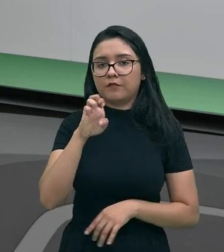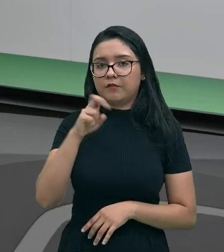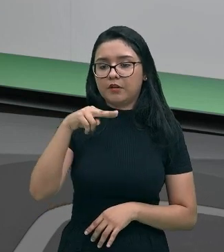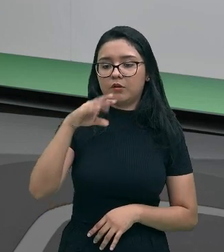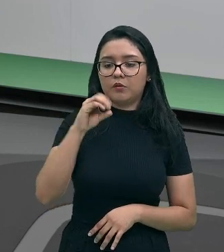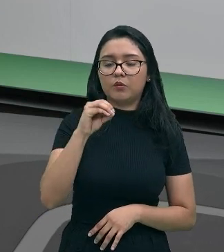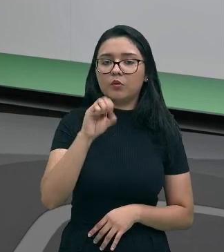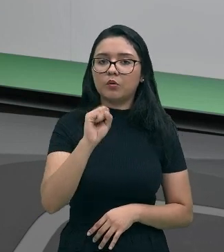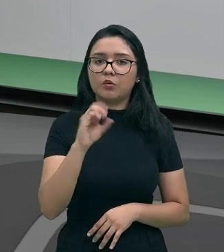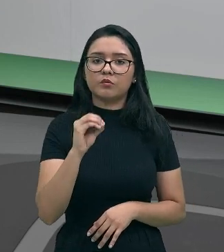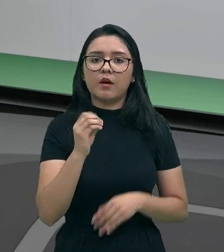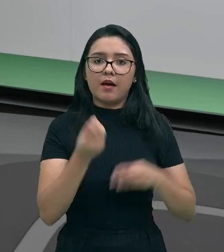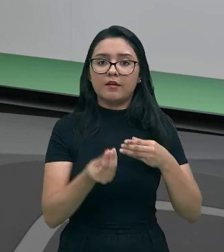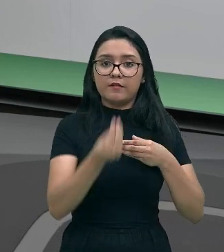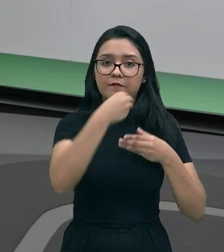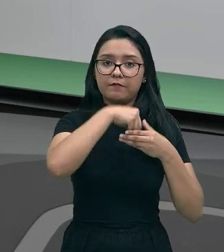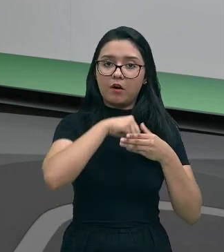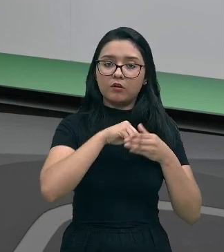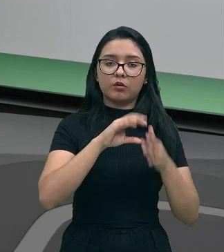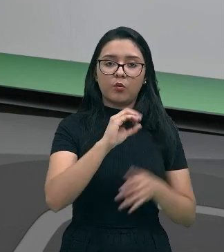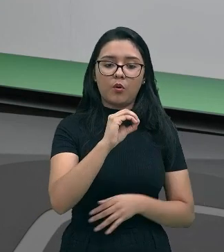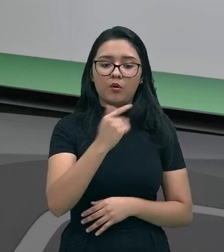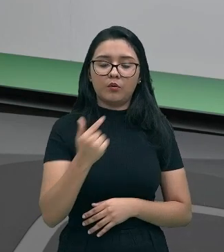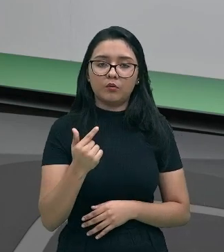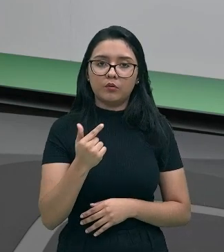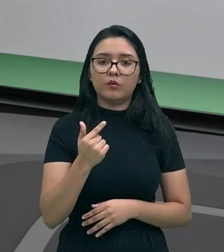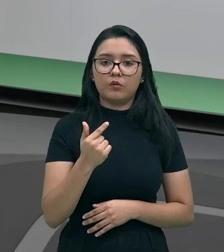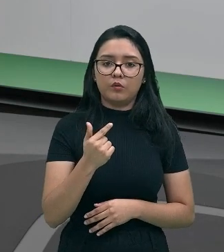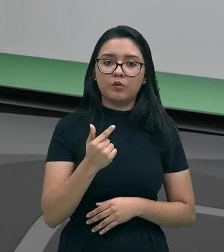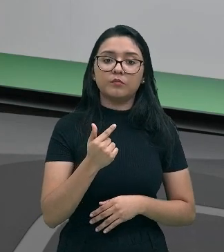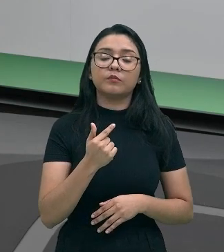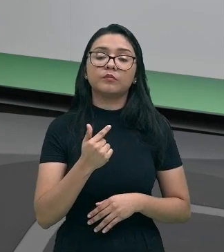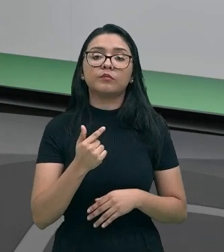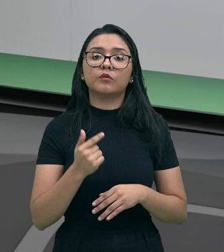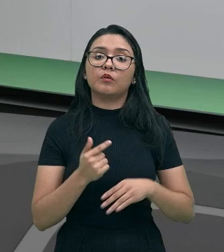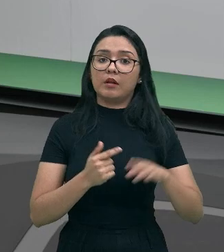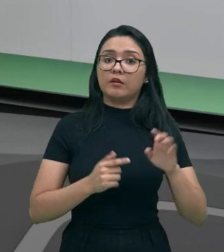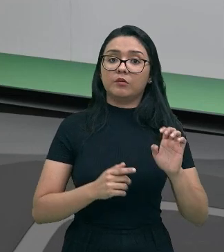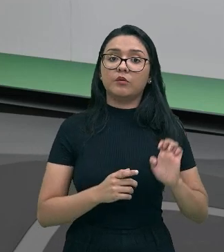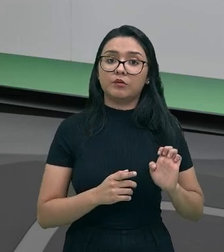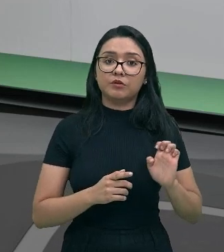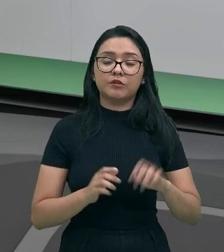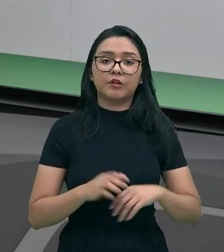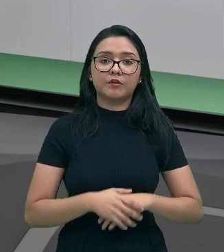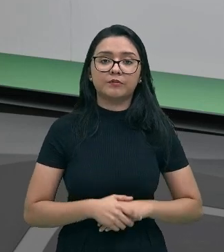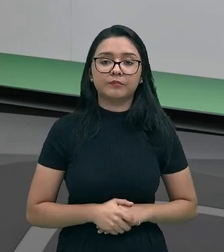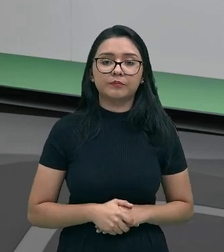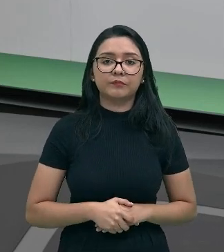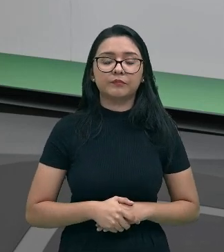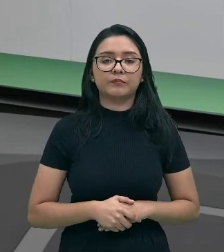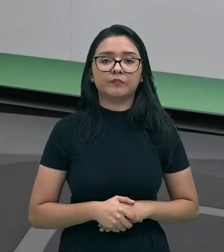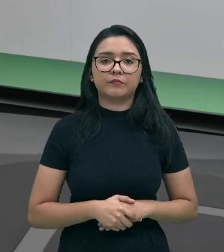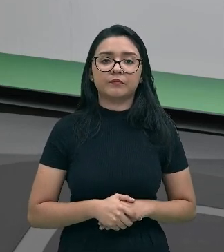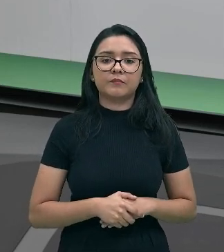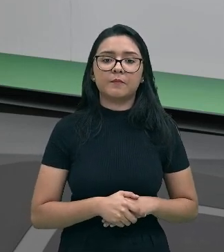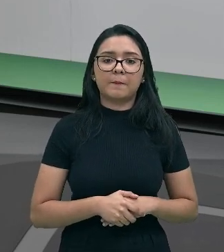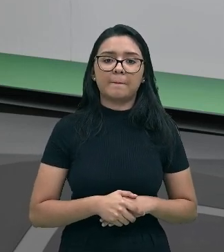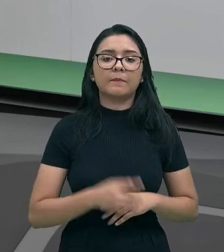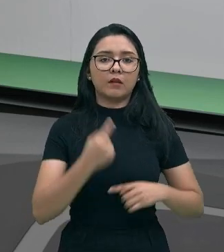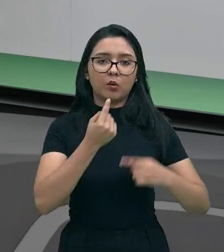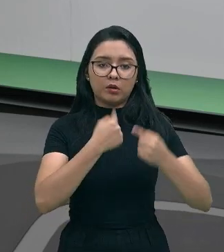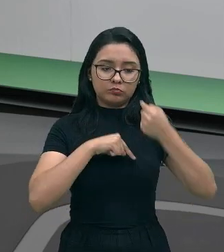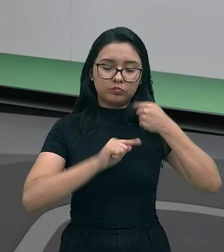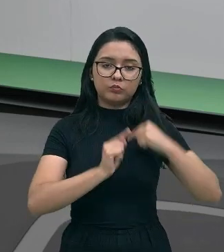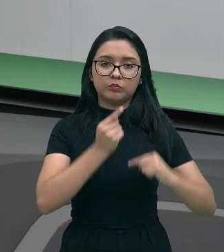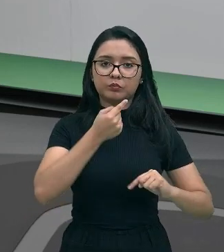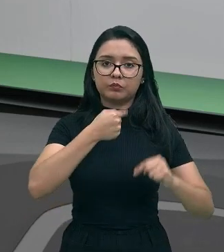sangue retorna oxigenado já aqui para o lado esquerdo, entra aqui pela aurícula esquerda, passa pelo ventrículo esquerdo e aí